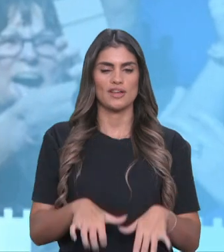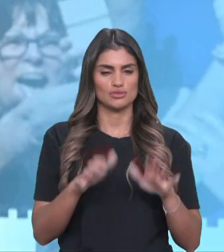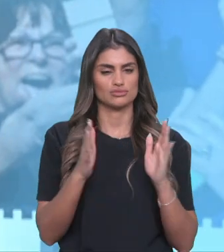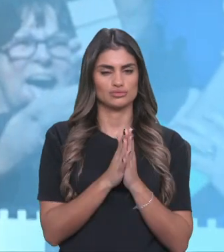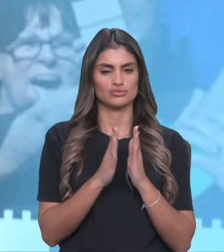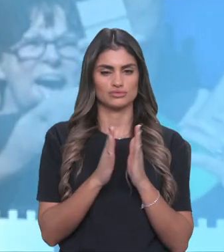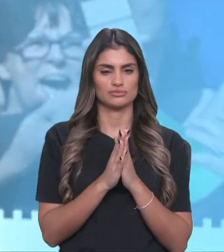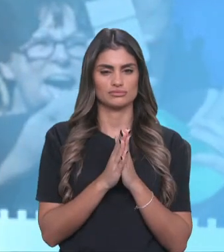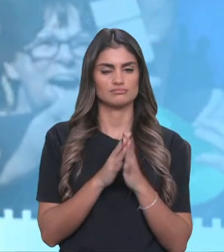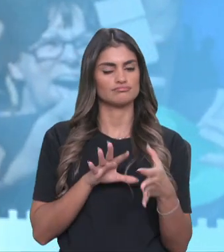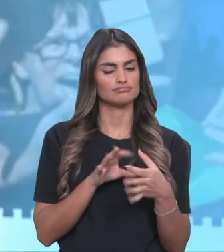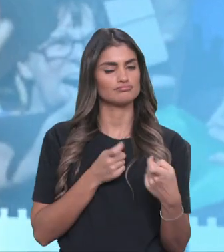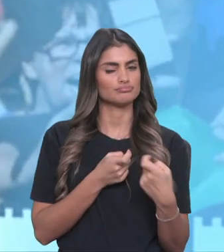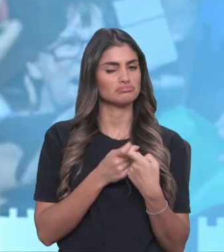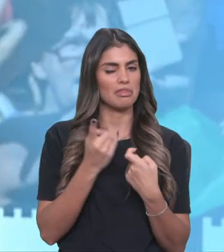esta ideia?